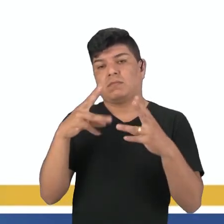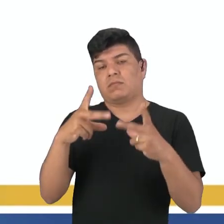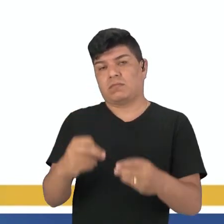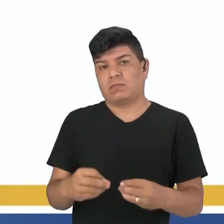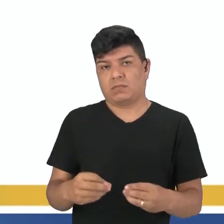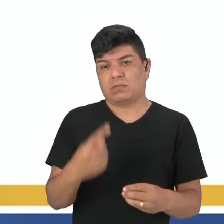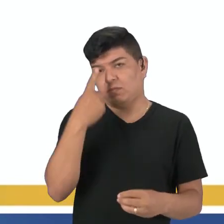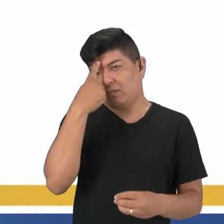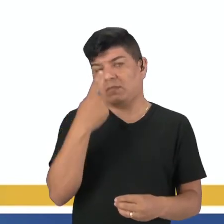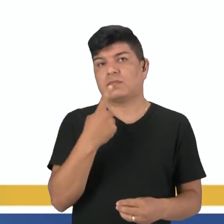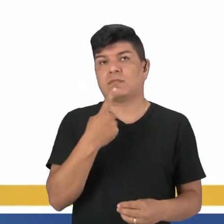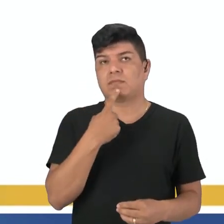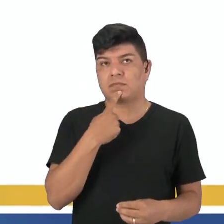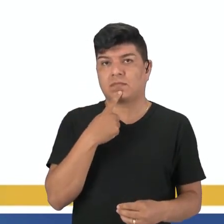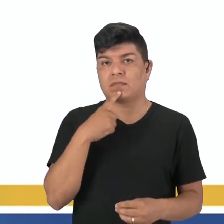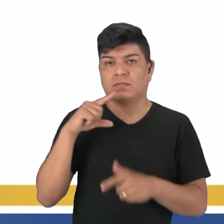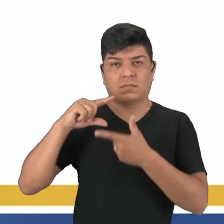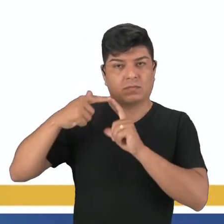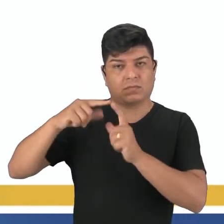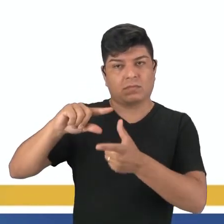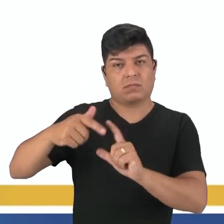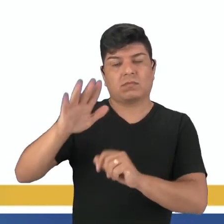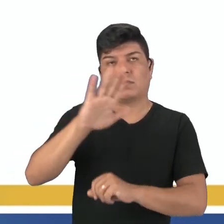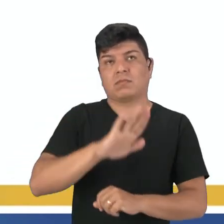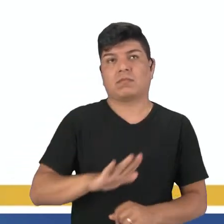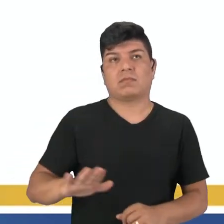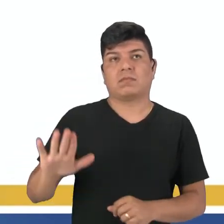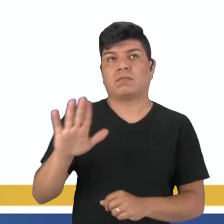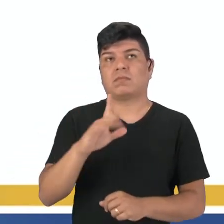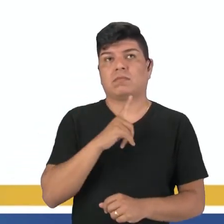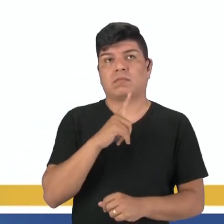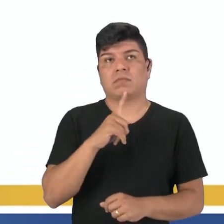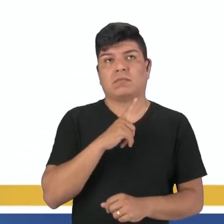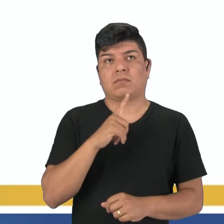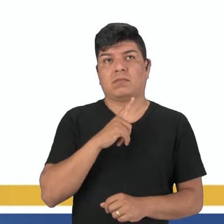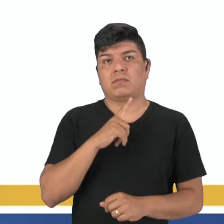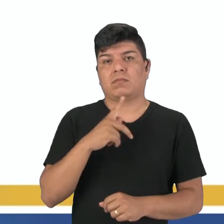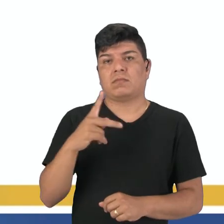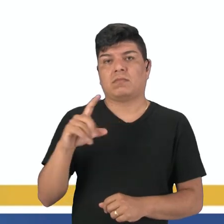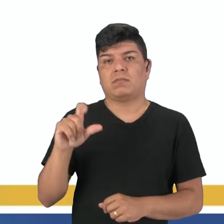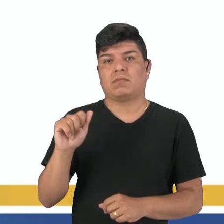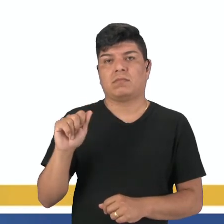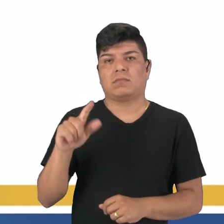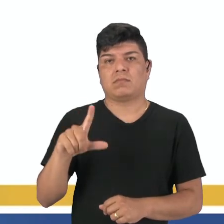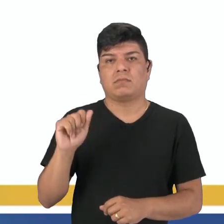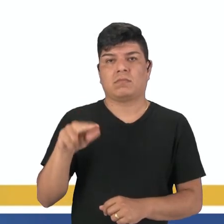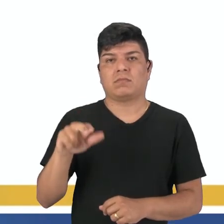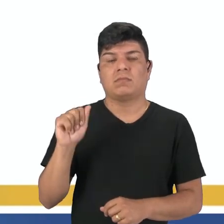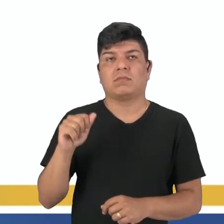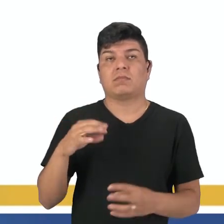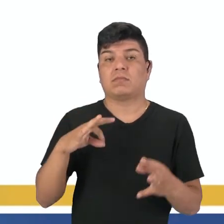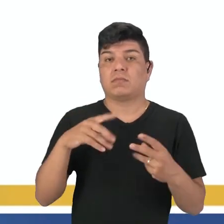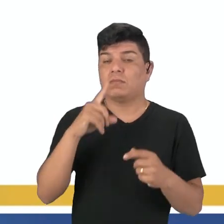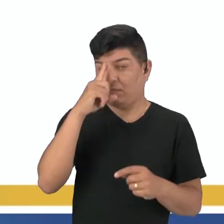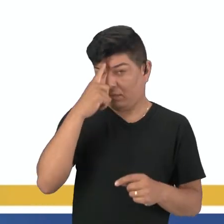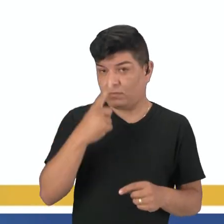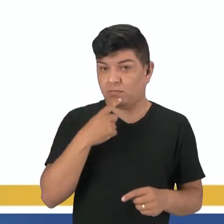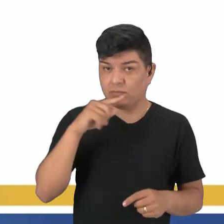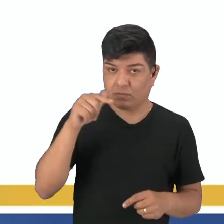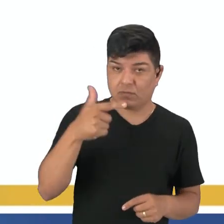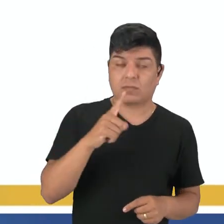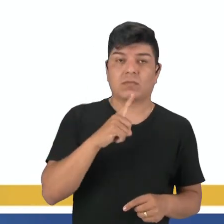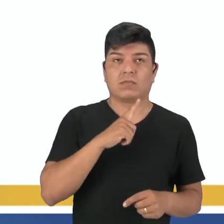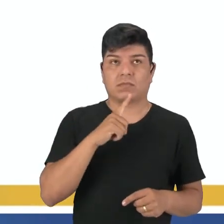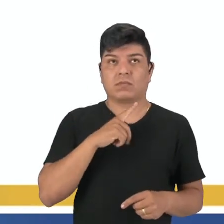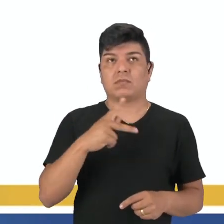Todas as figuras geométricas espaciais, elas vão ter uma planificação. Existem outras figuras, existem